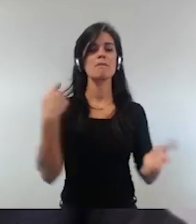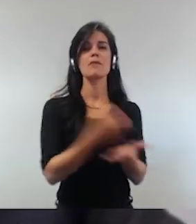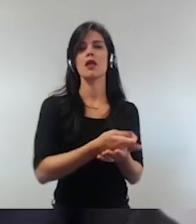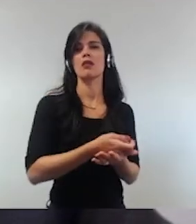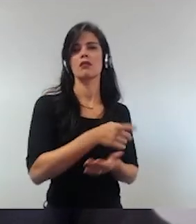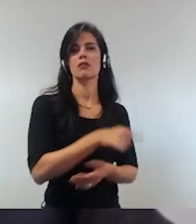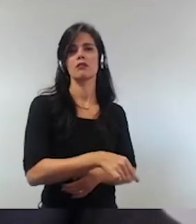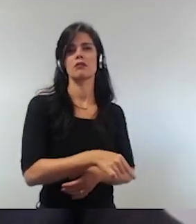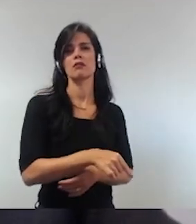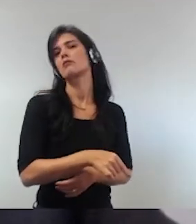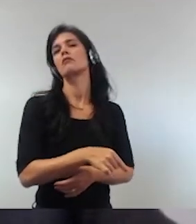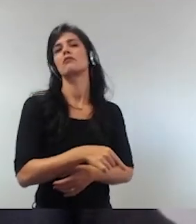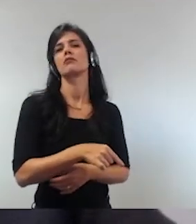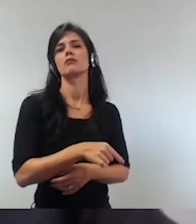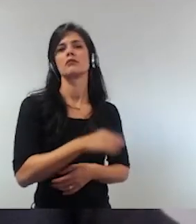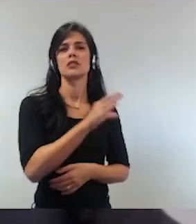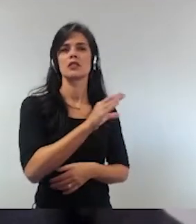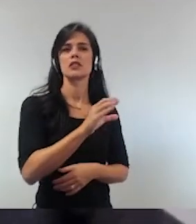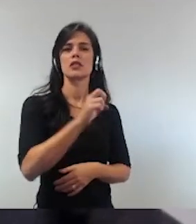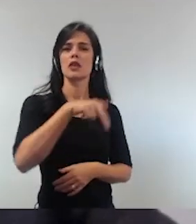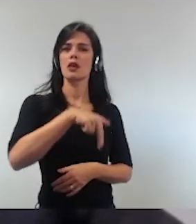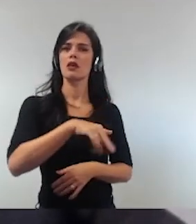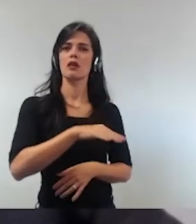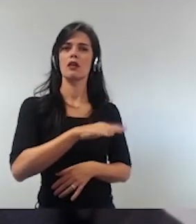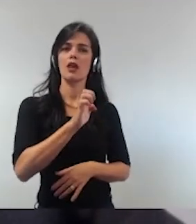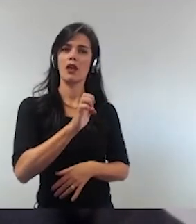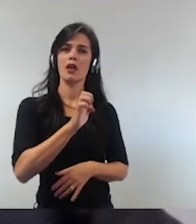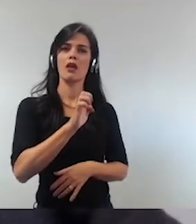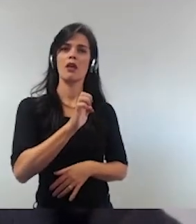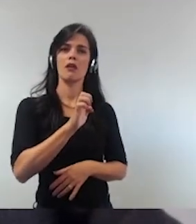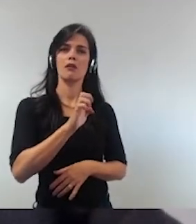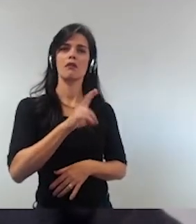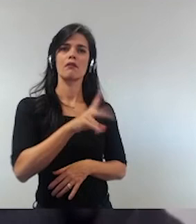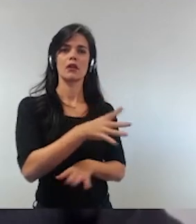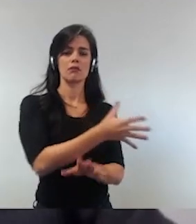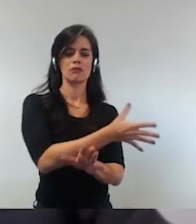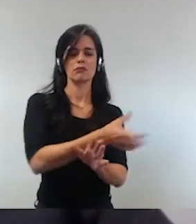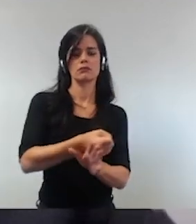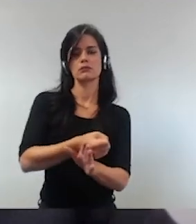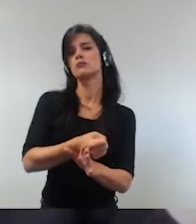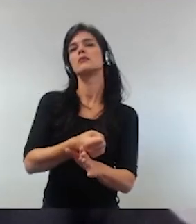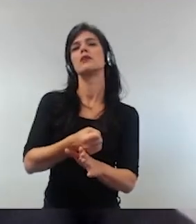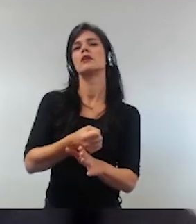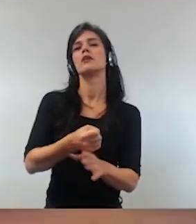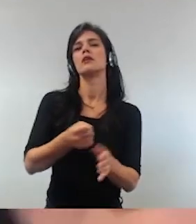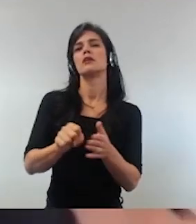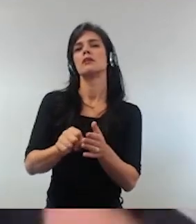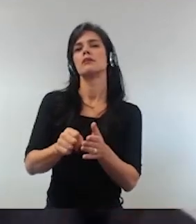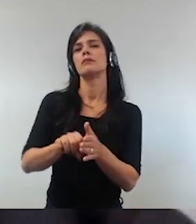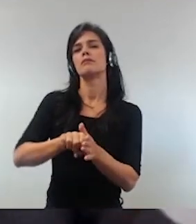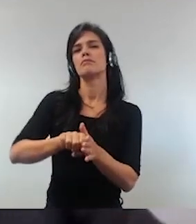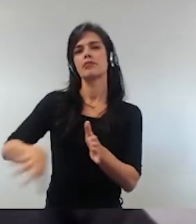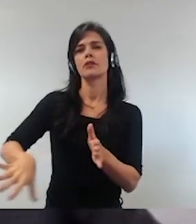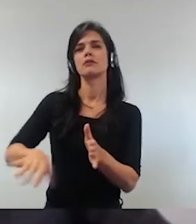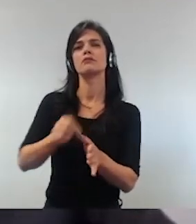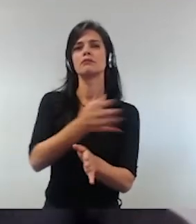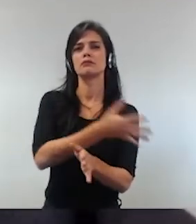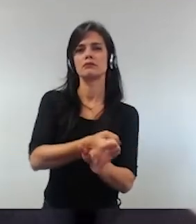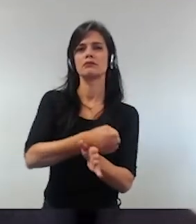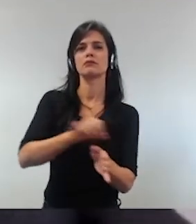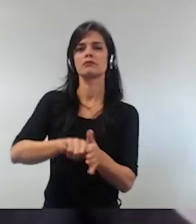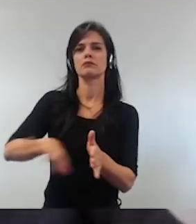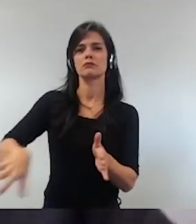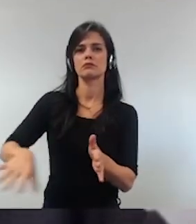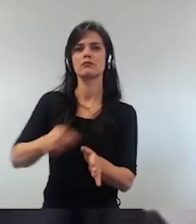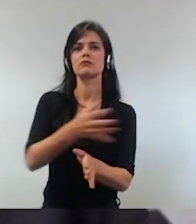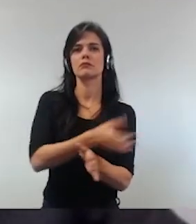um agente da CCE, ele gera, injeta energia e vai receber através de uma garantia física, não é nem sempre o que ele está gerando, é o que ele